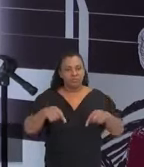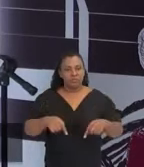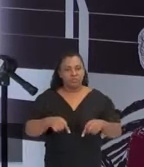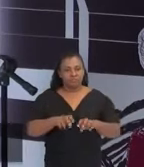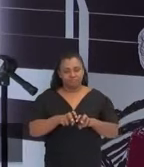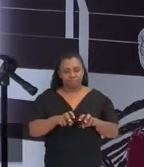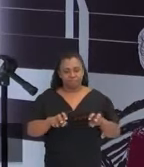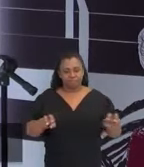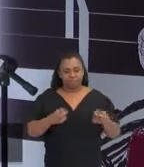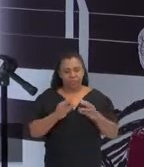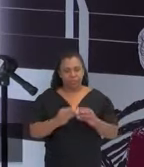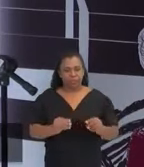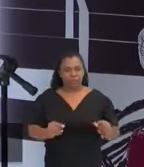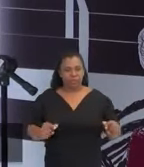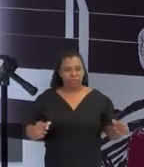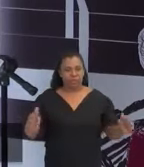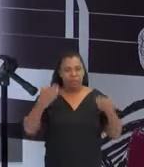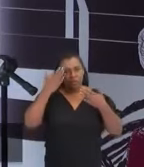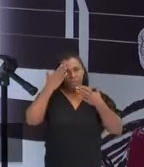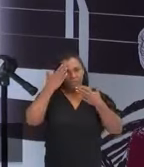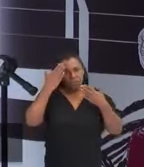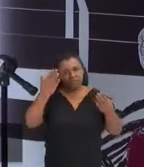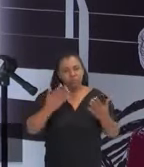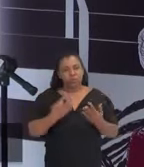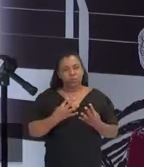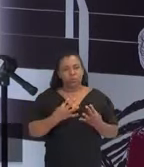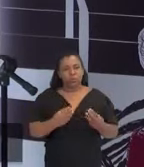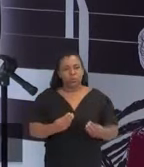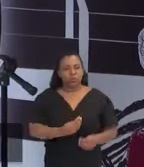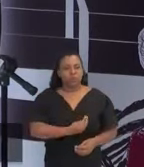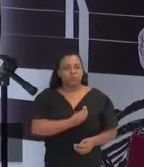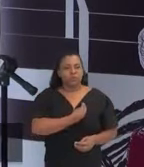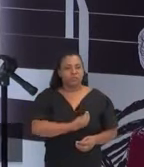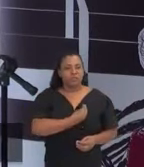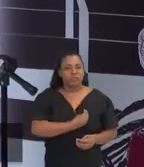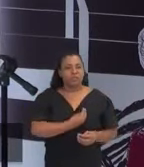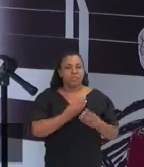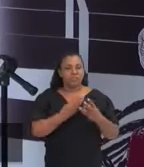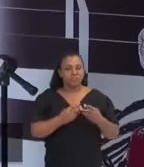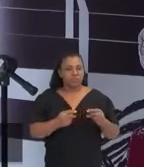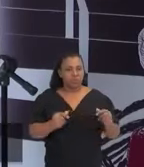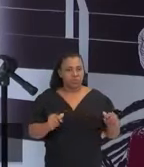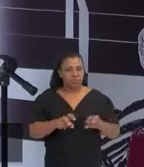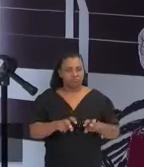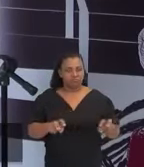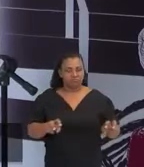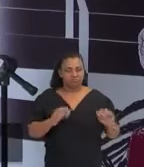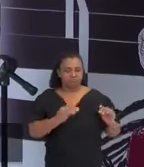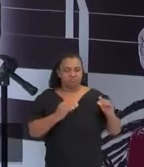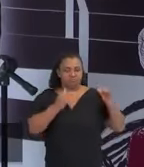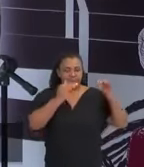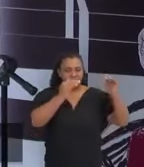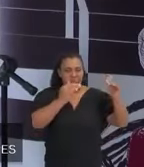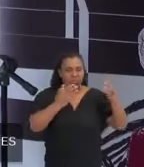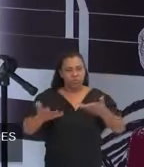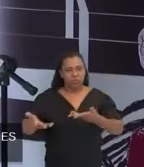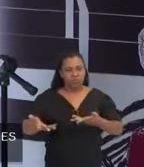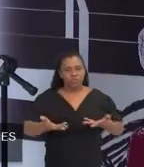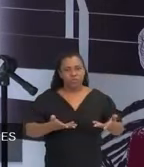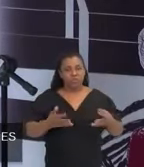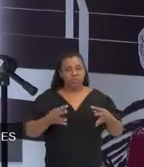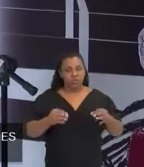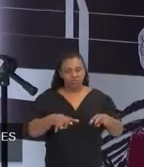mesa de abertura. Agradecemos a presença das autoridades e desfaça o dispositivo de honra. Convidamos os senhores e senhoras a